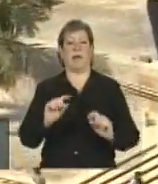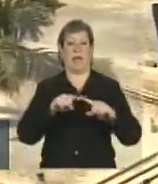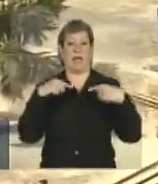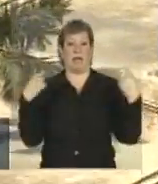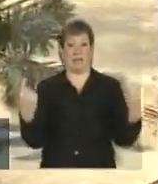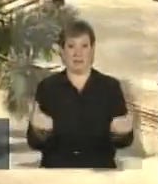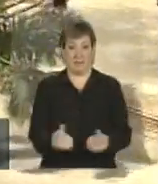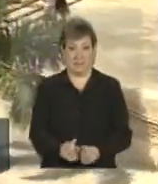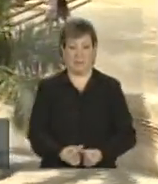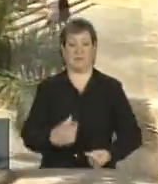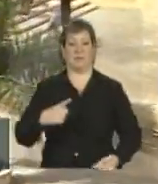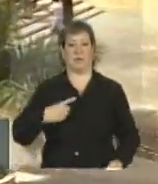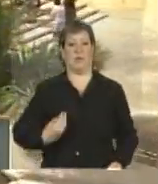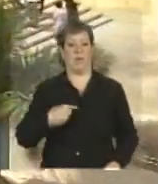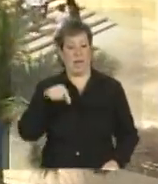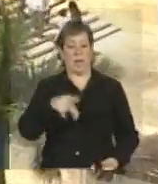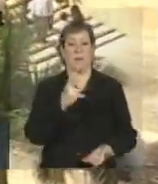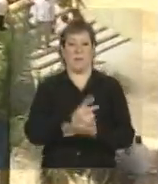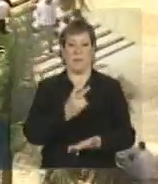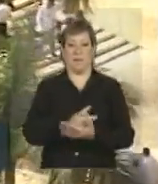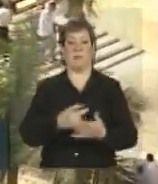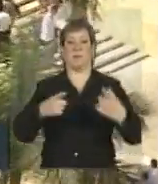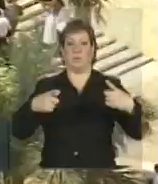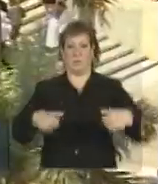exatamente nesse mesmo local.